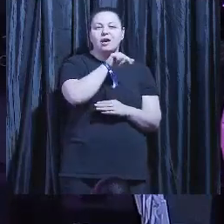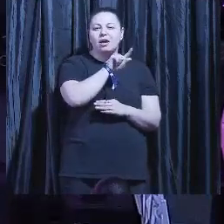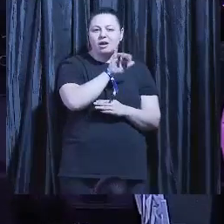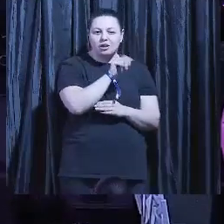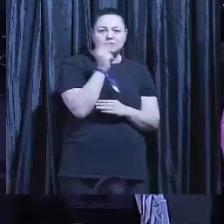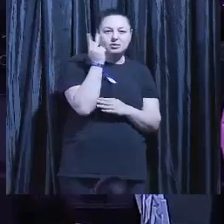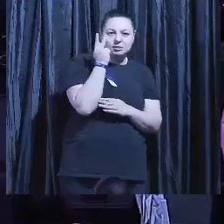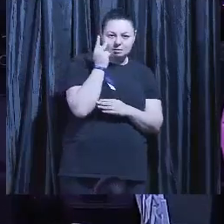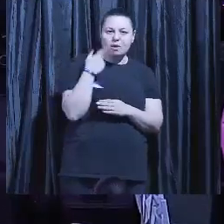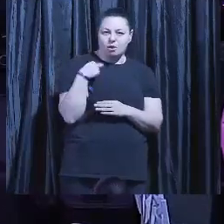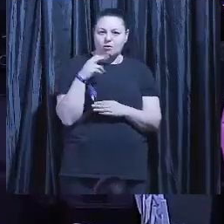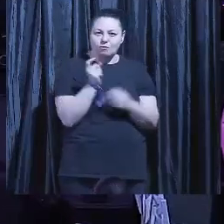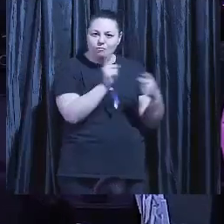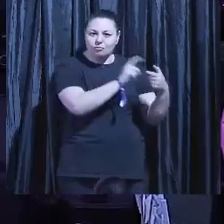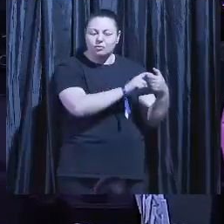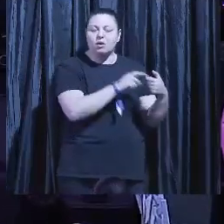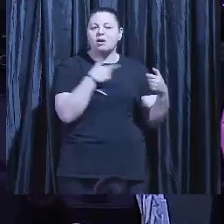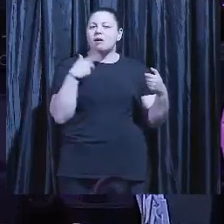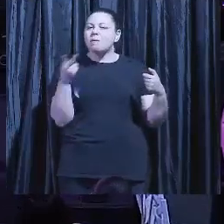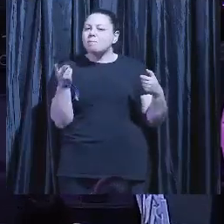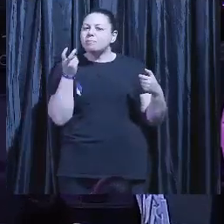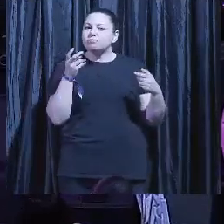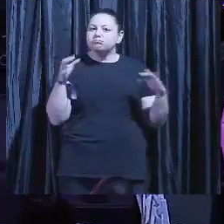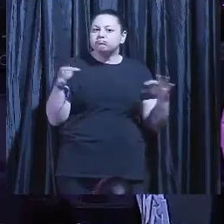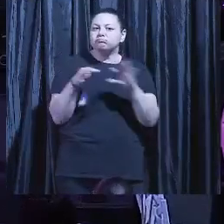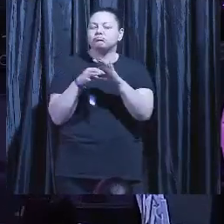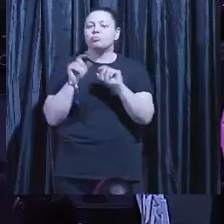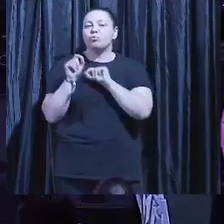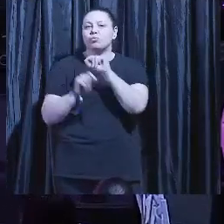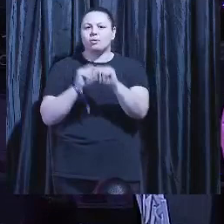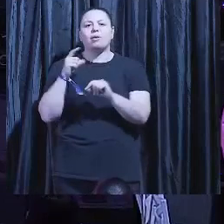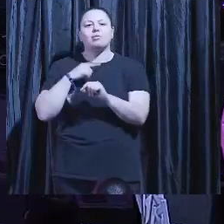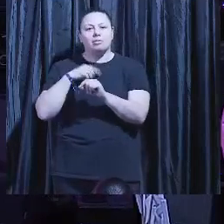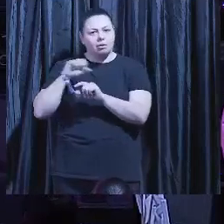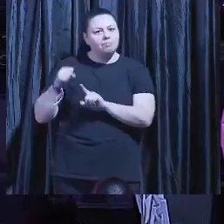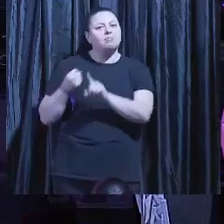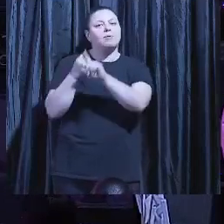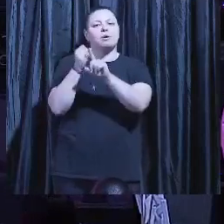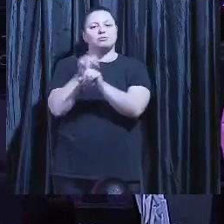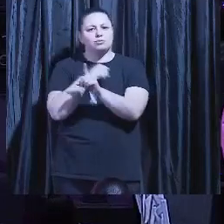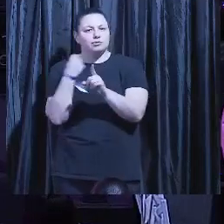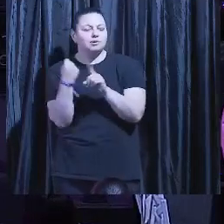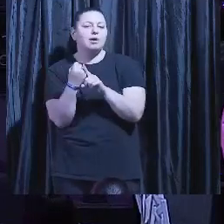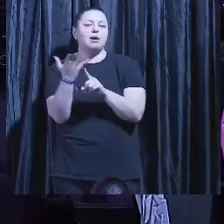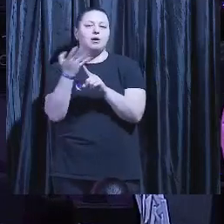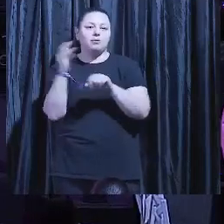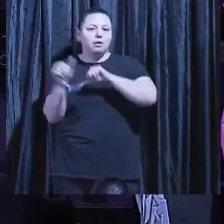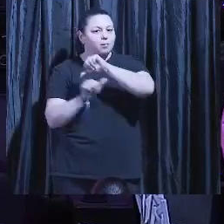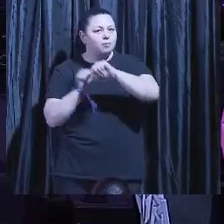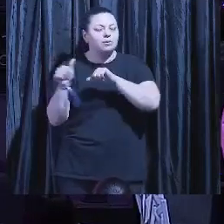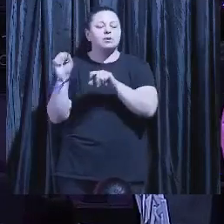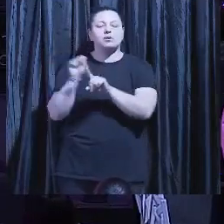que se fala muito de impacto social, de transformação social,